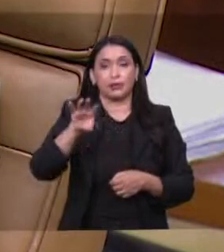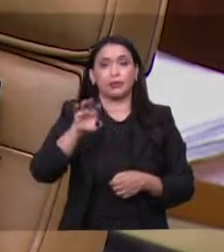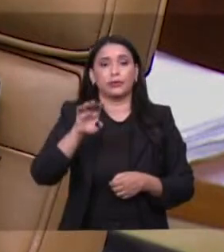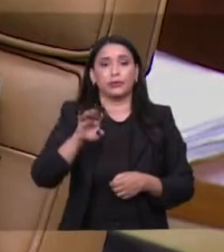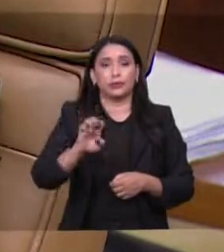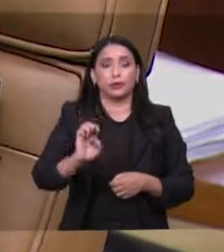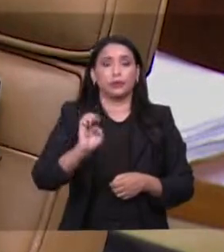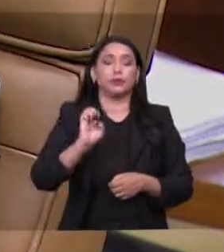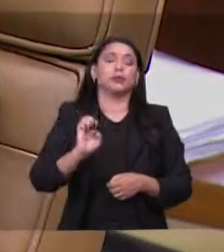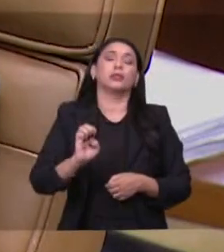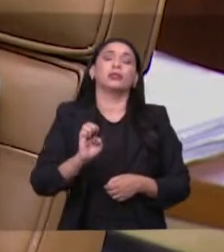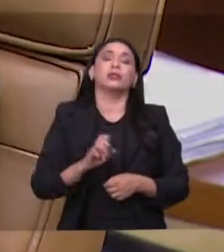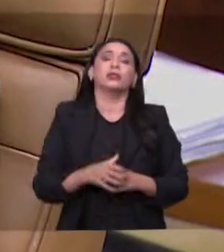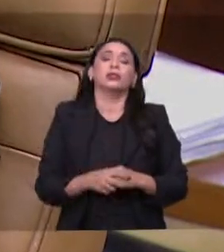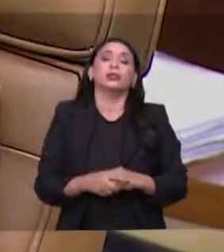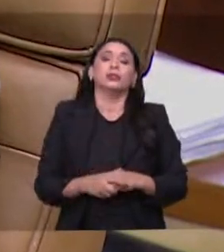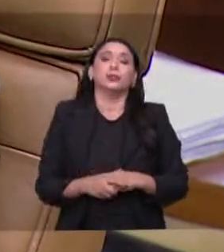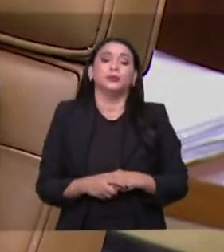O juiz,